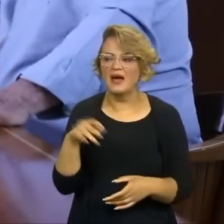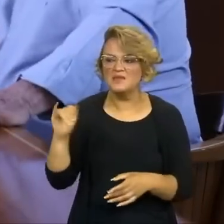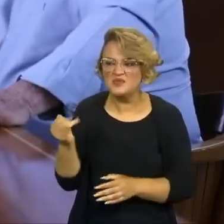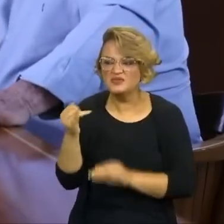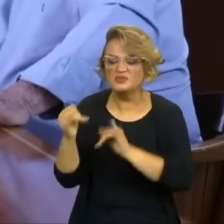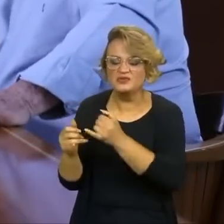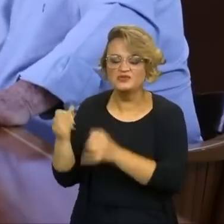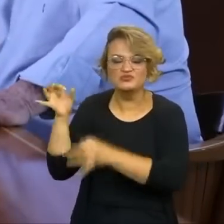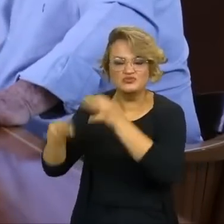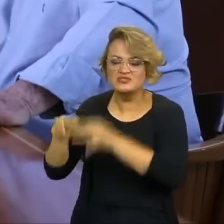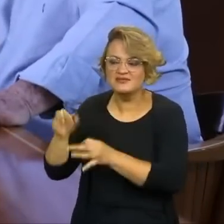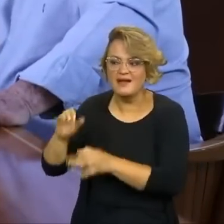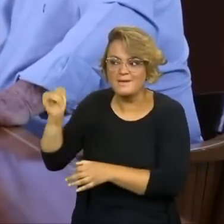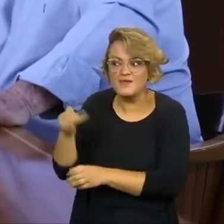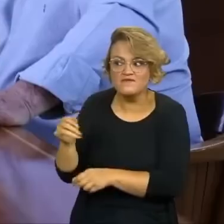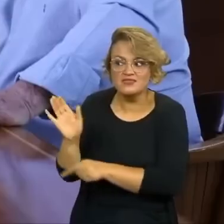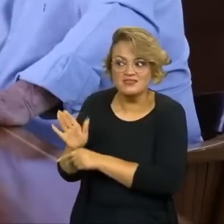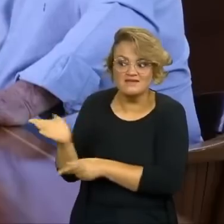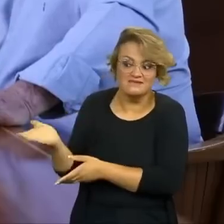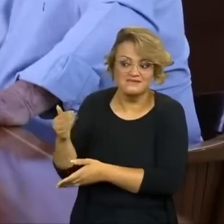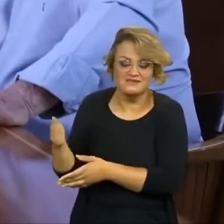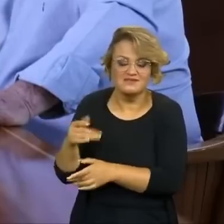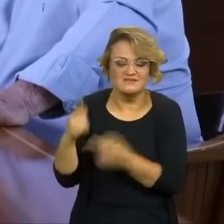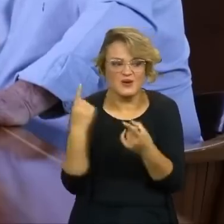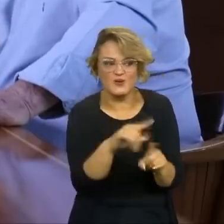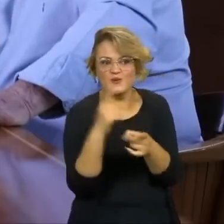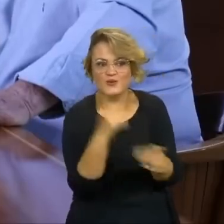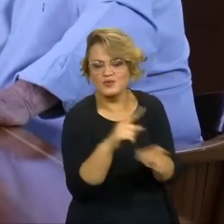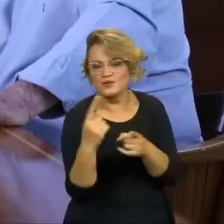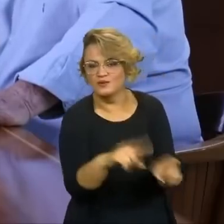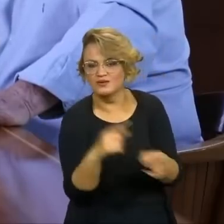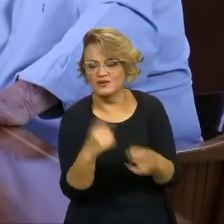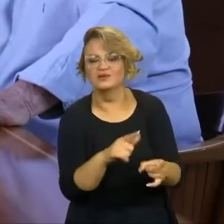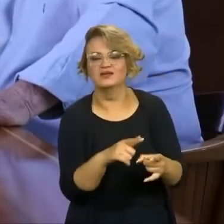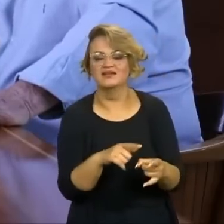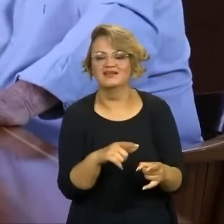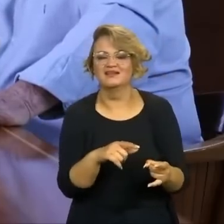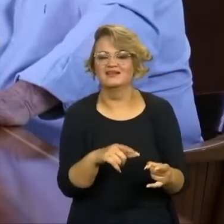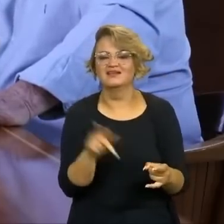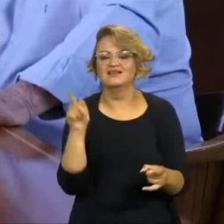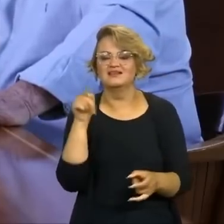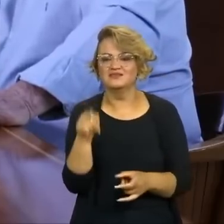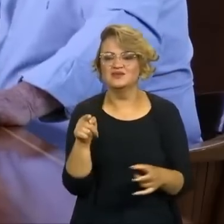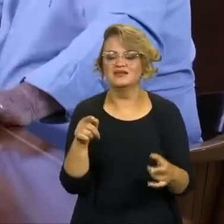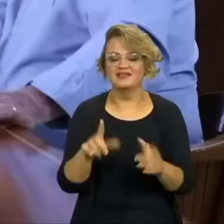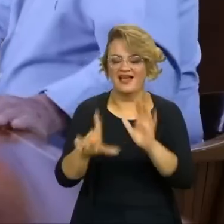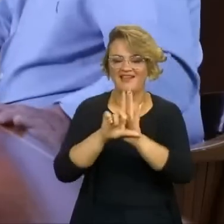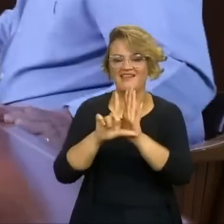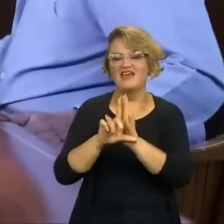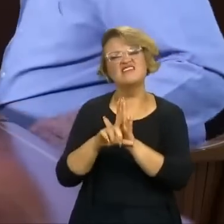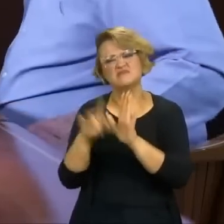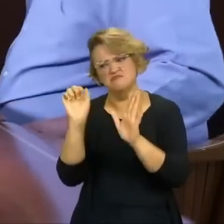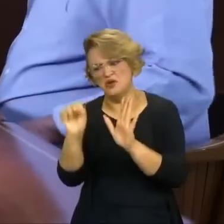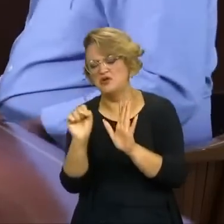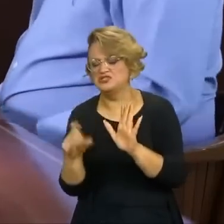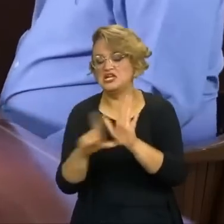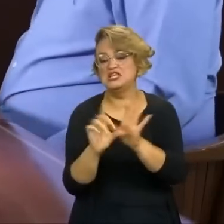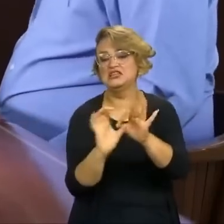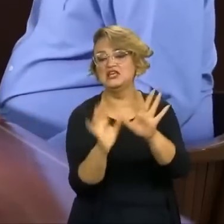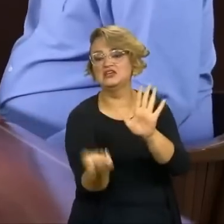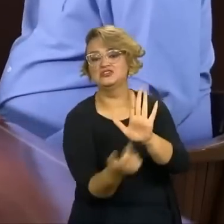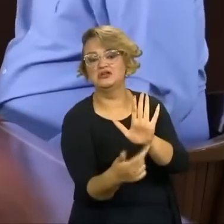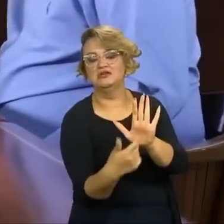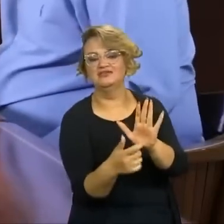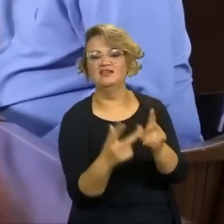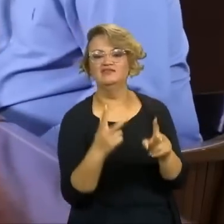para atacar pessoas com esse verniz da lei por trás e de justiça, quando na verdade era uma